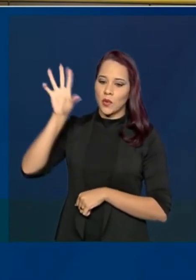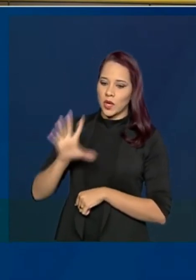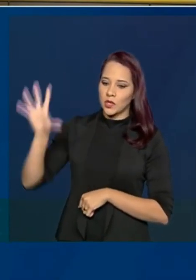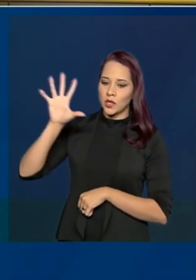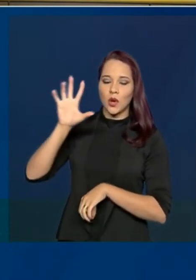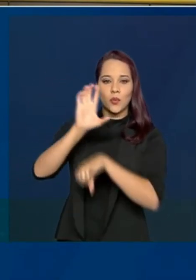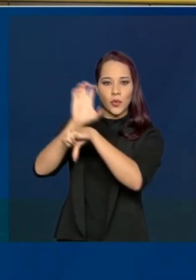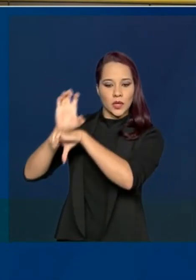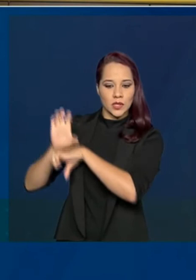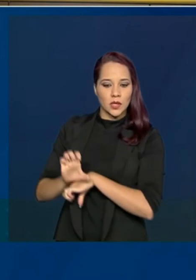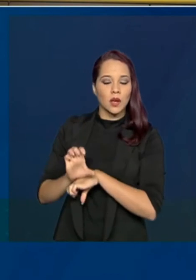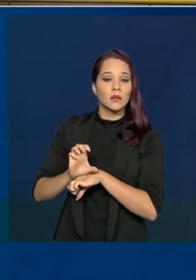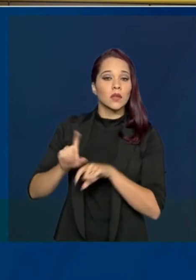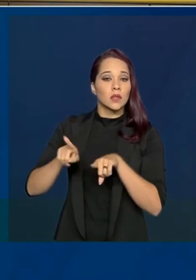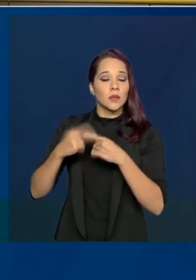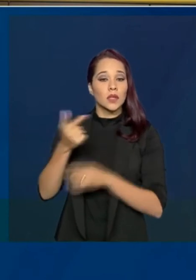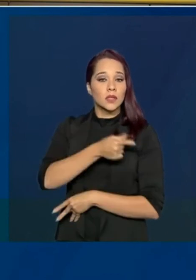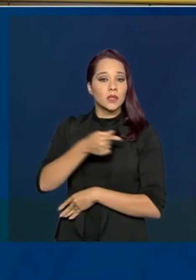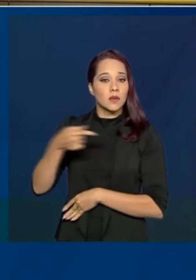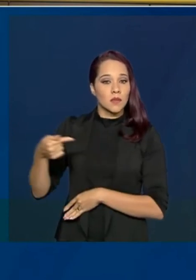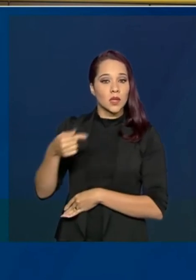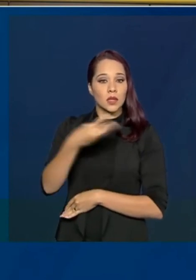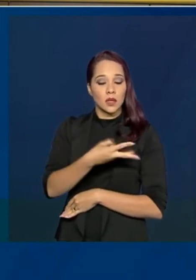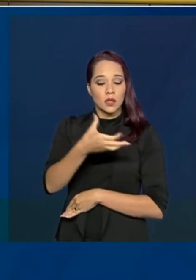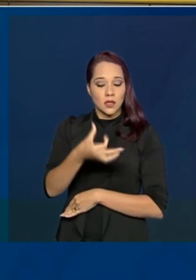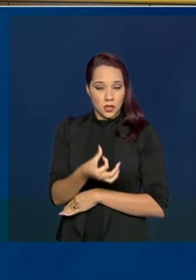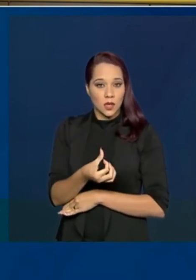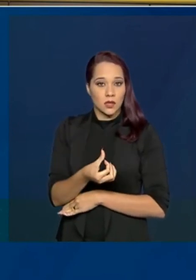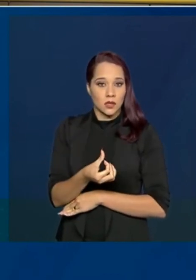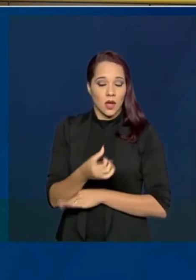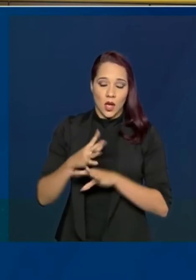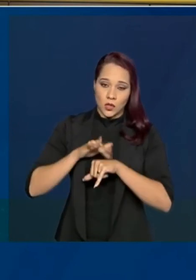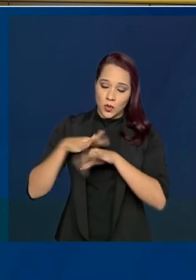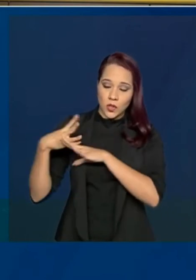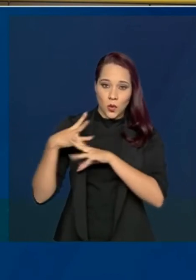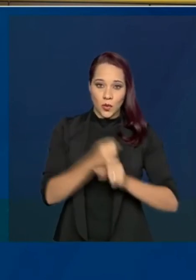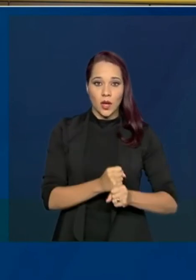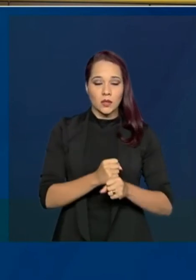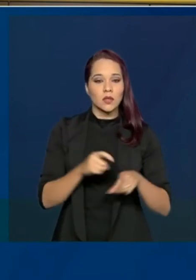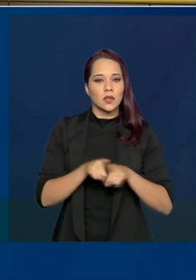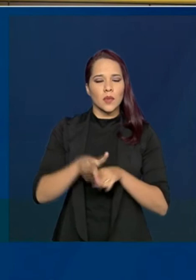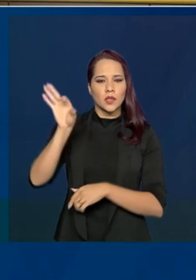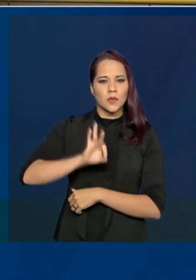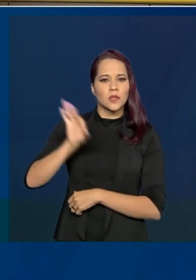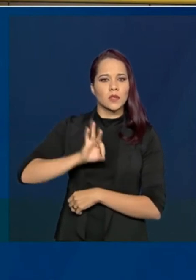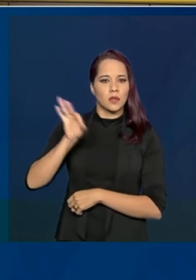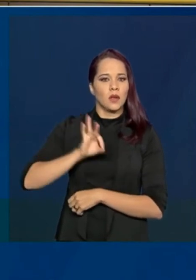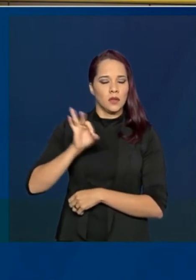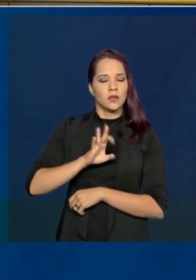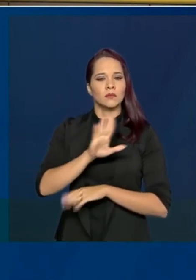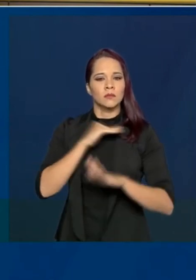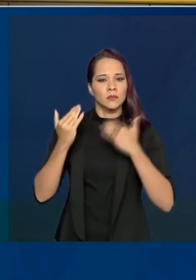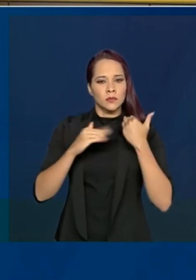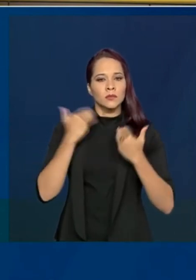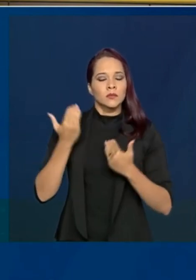estado, tanto da semana epidemiológica 36, os casos acumulados no total e as taxas de incidência e